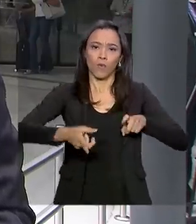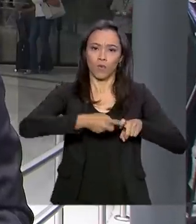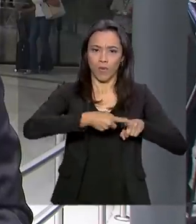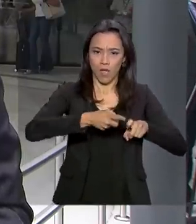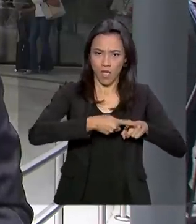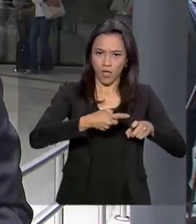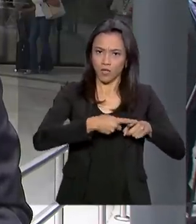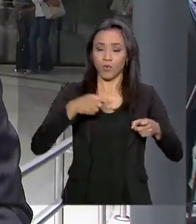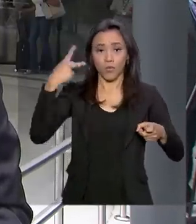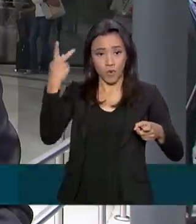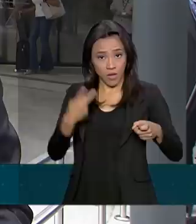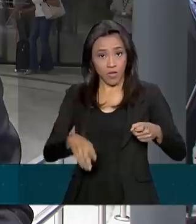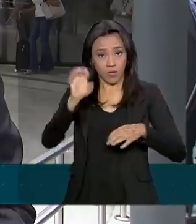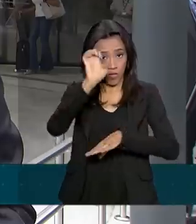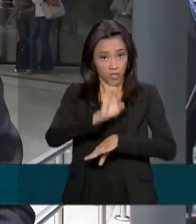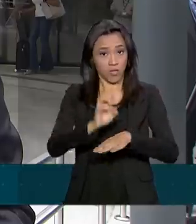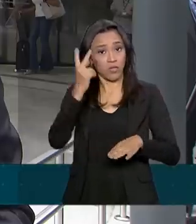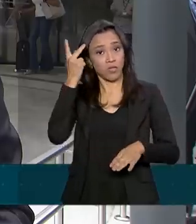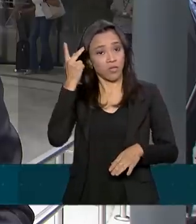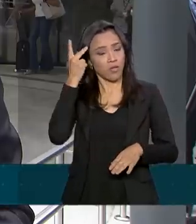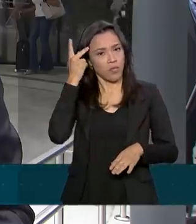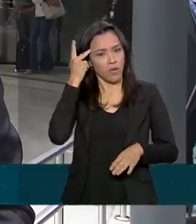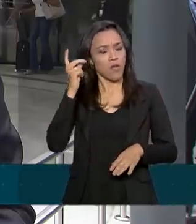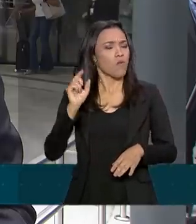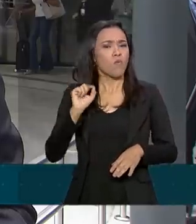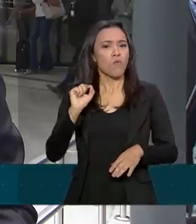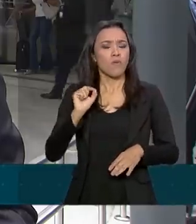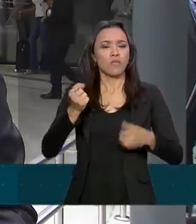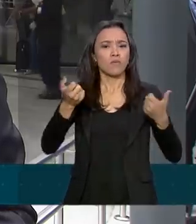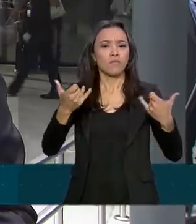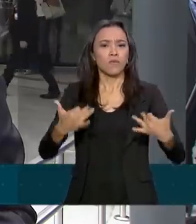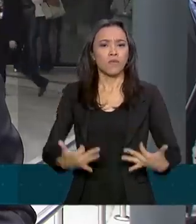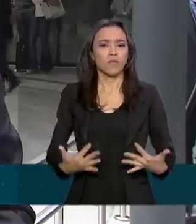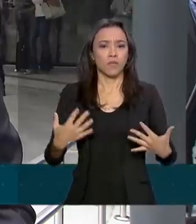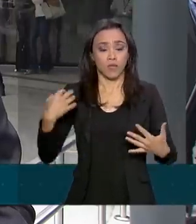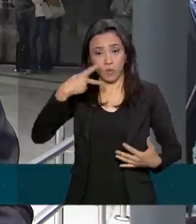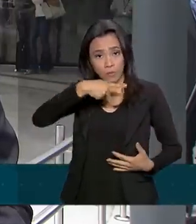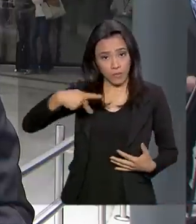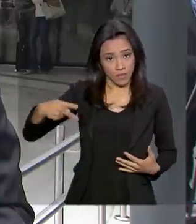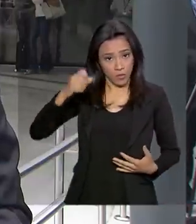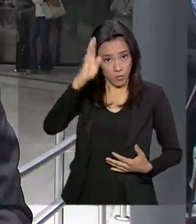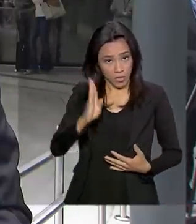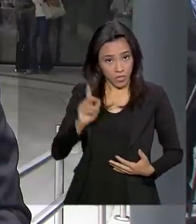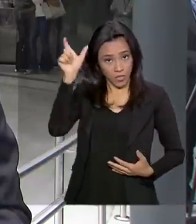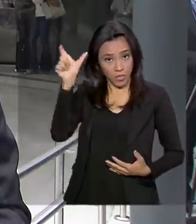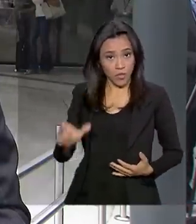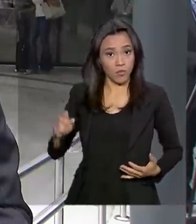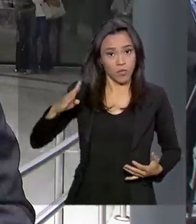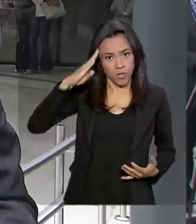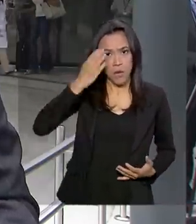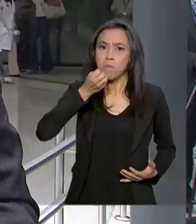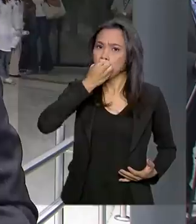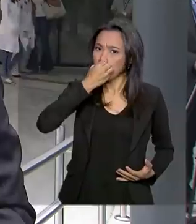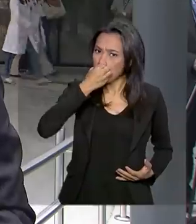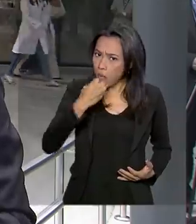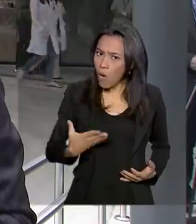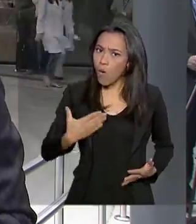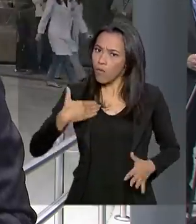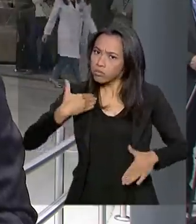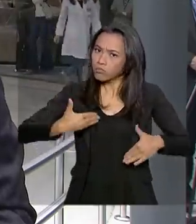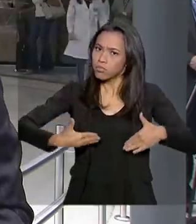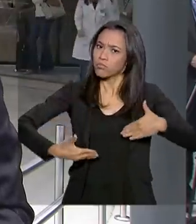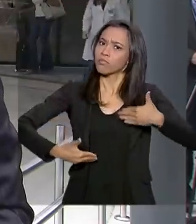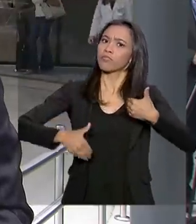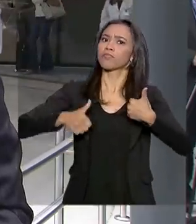aqui na Zona Sul da capital paulista, informa que o presidente da República, Jair Bolsonaro, apresenta boa evolução